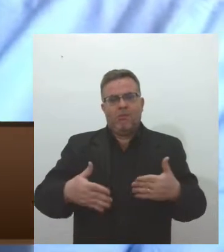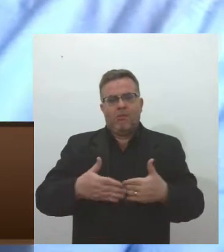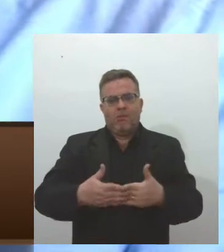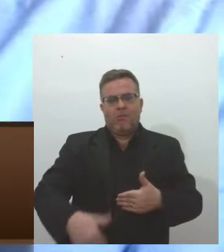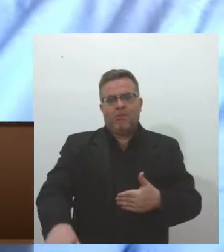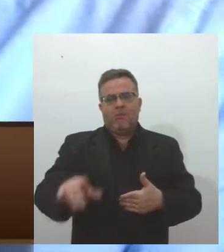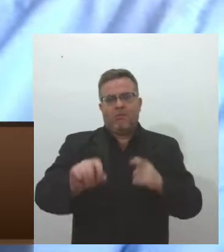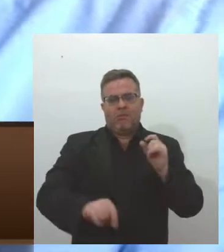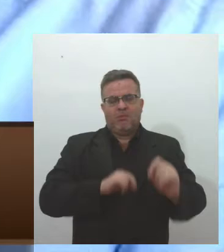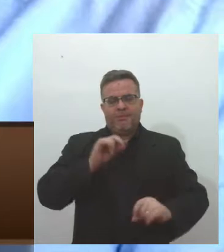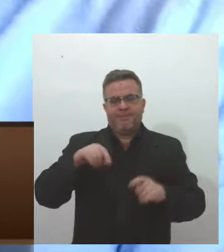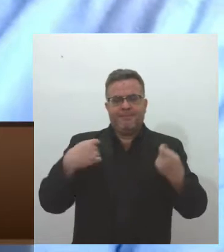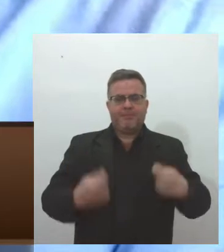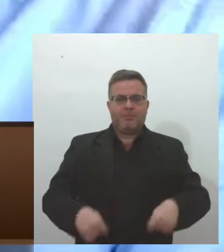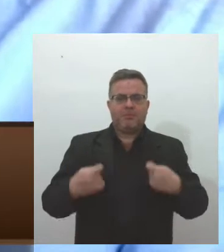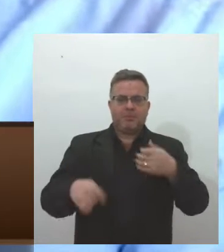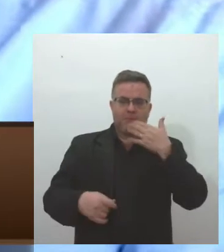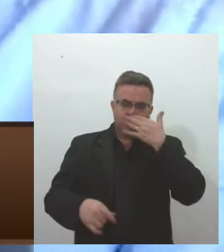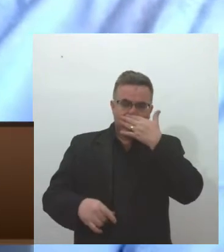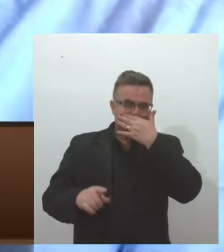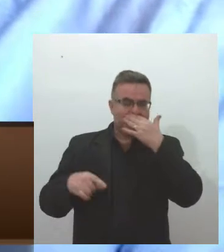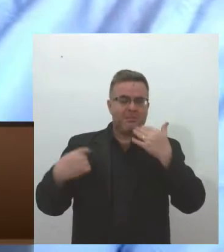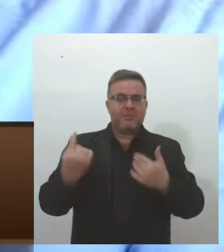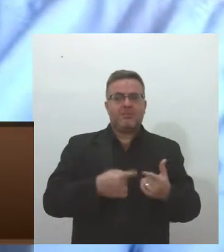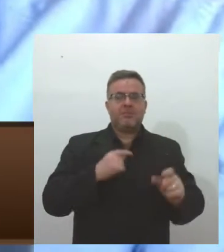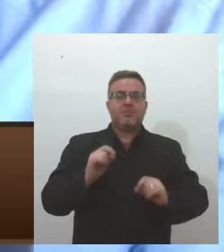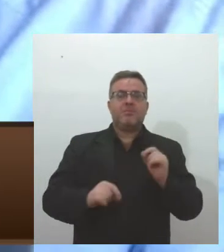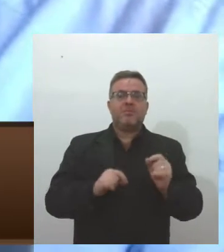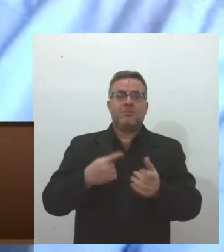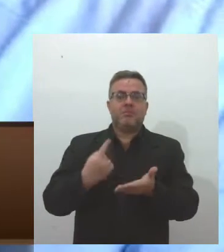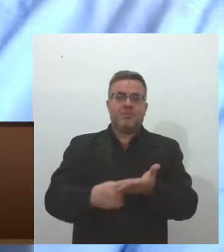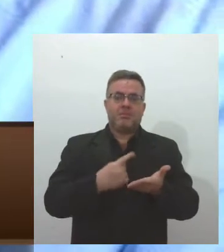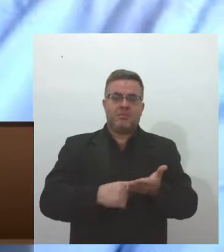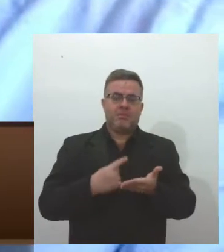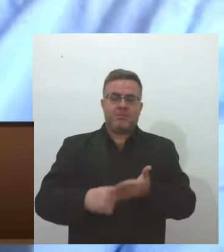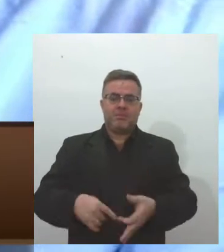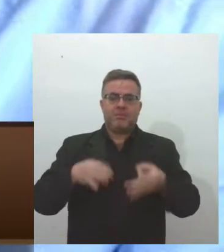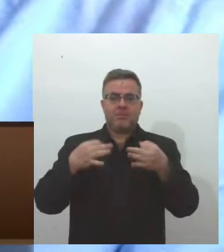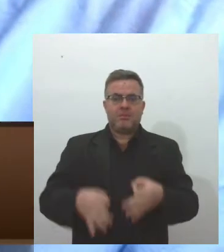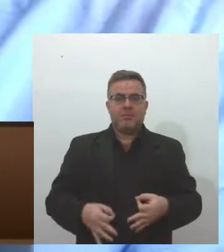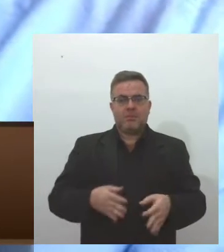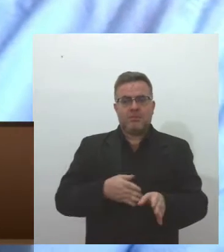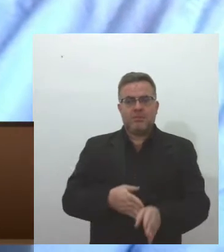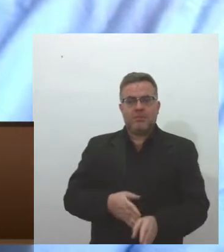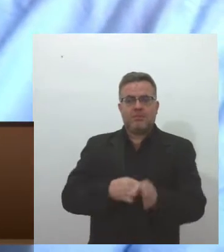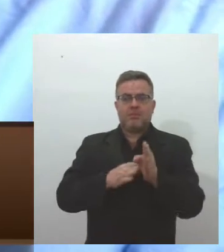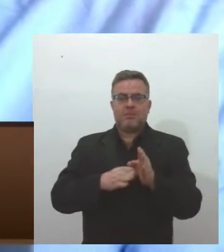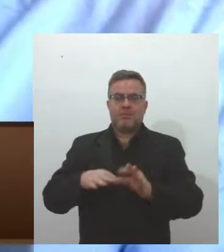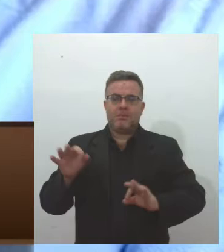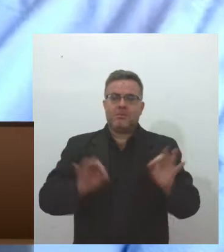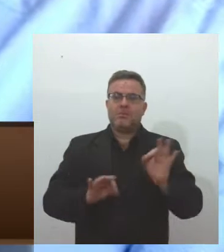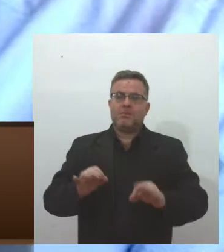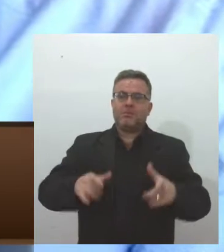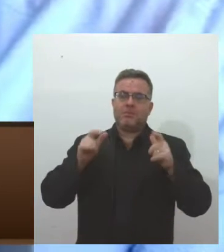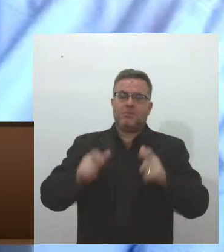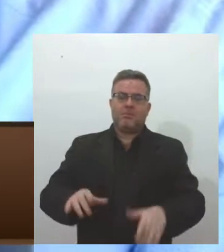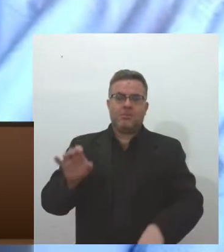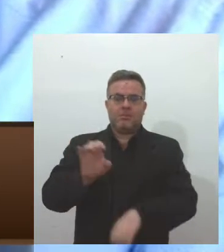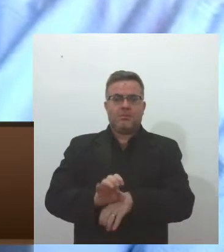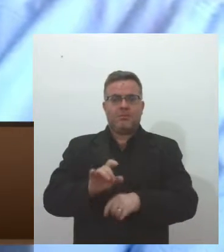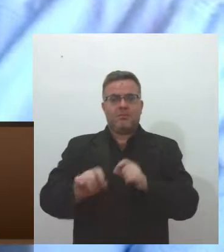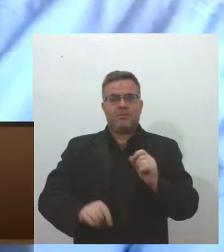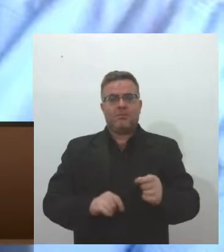é preciso que a gente já esteja fazendo isso, já estamos fazendo, que é preparando o estado para a